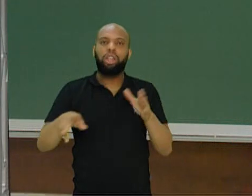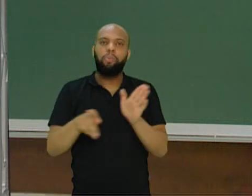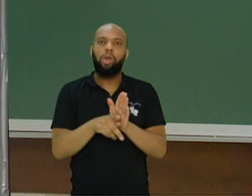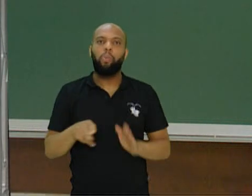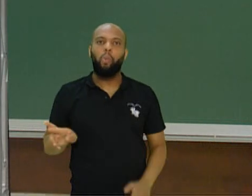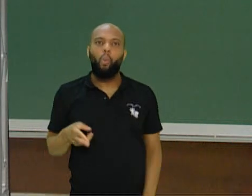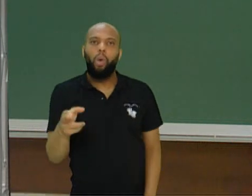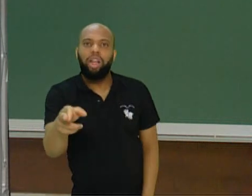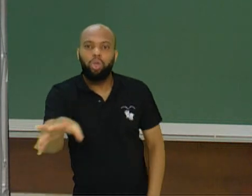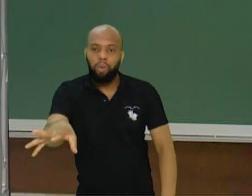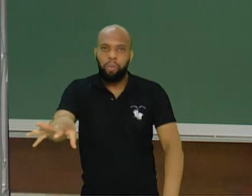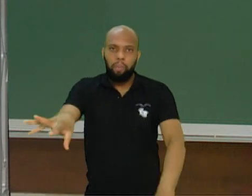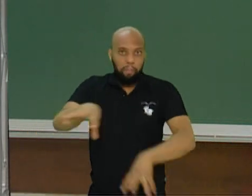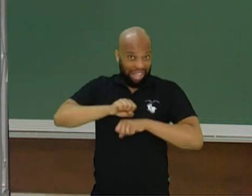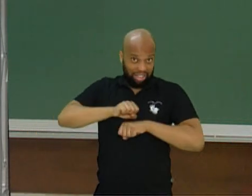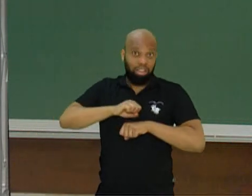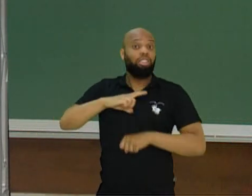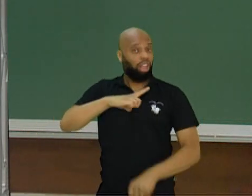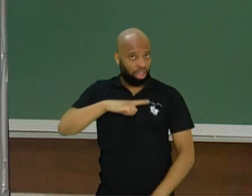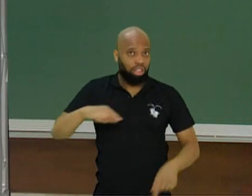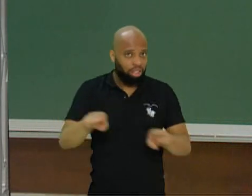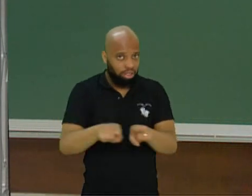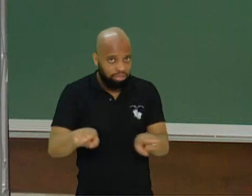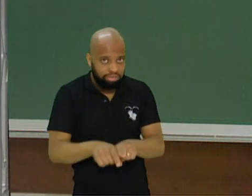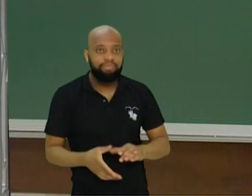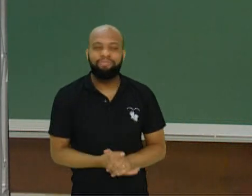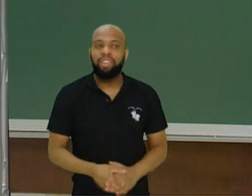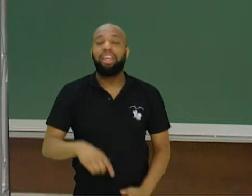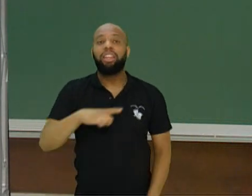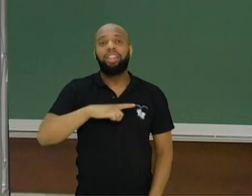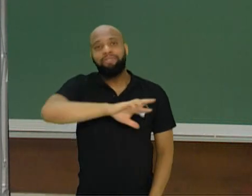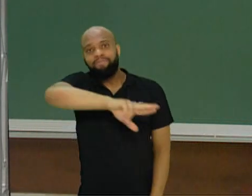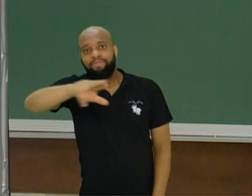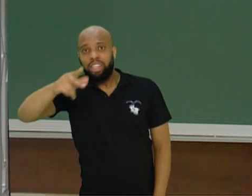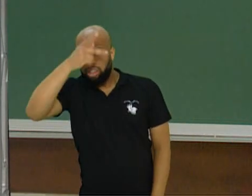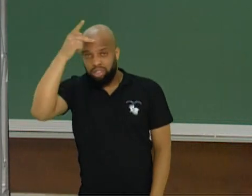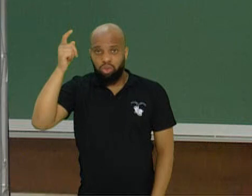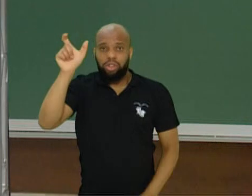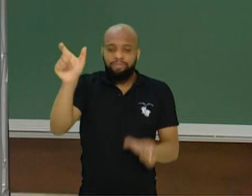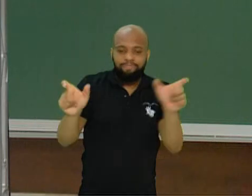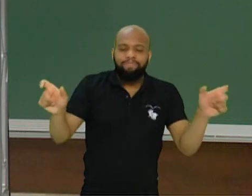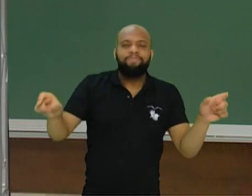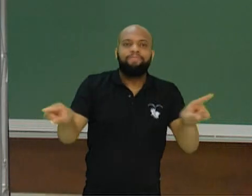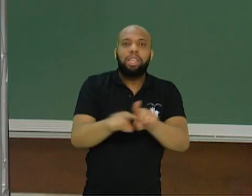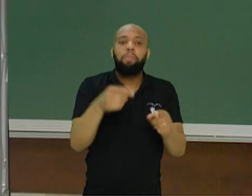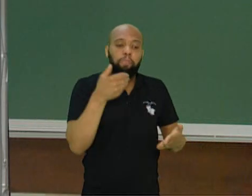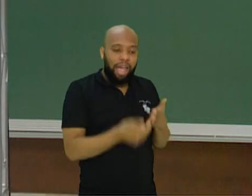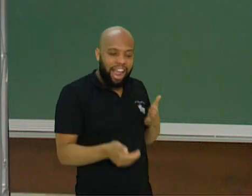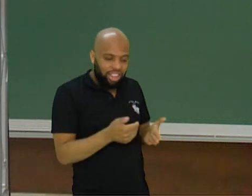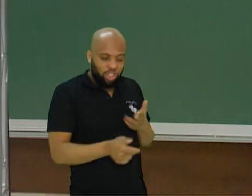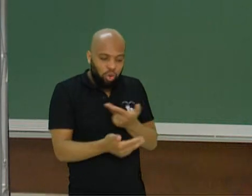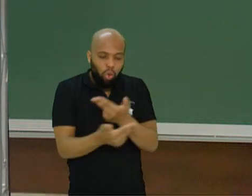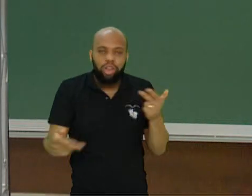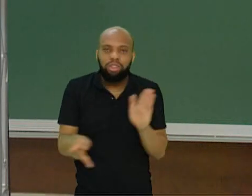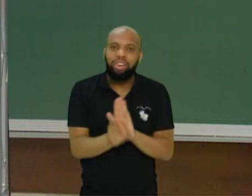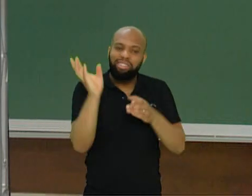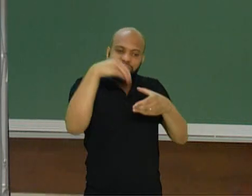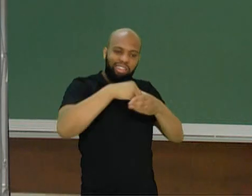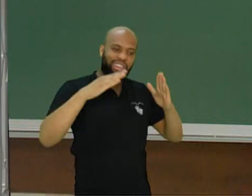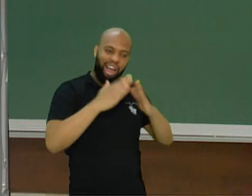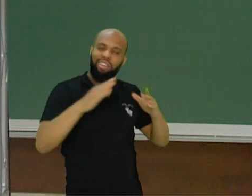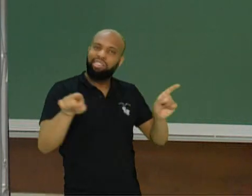muitas pessoas também acabam perdendo os seus bens por conta dessas inundações, por conta das enchentes,